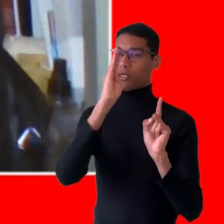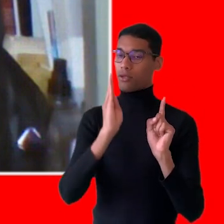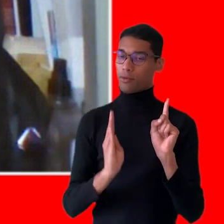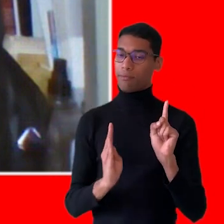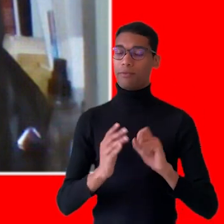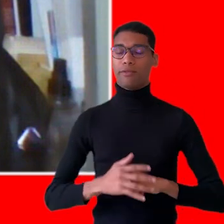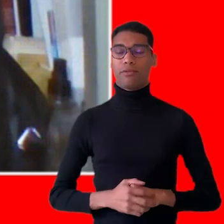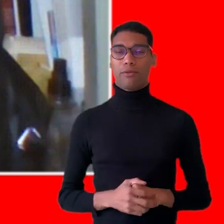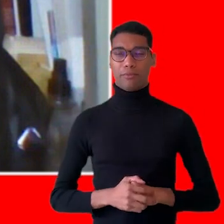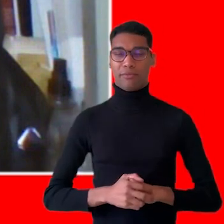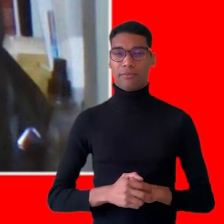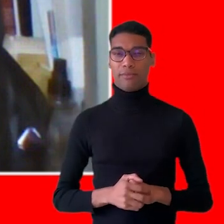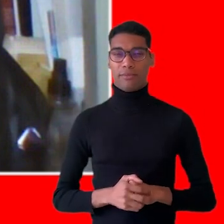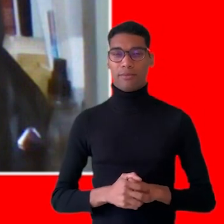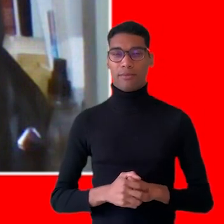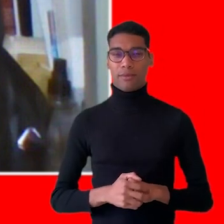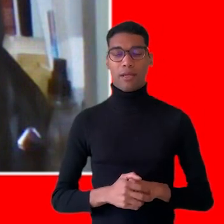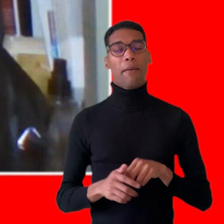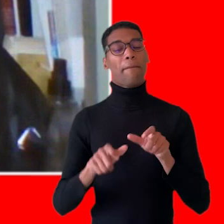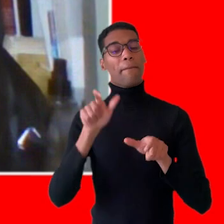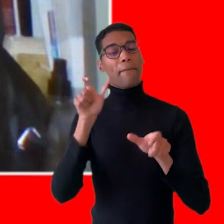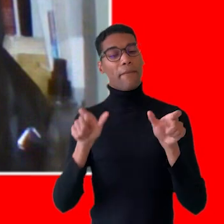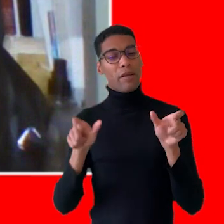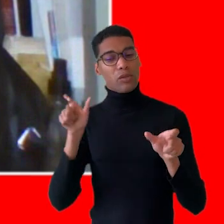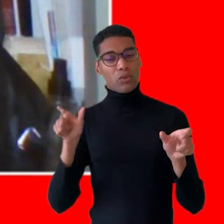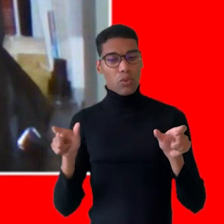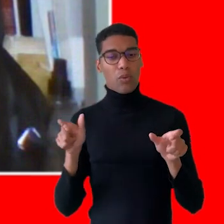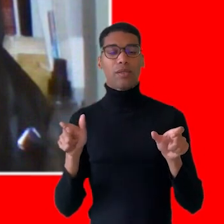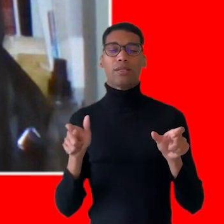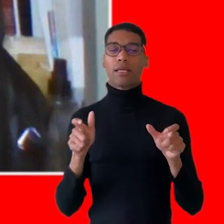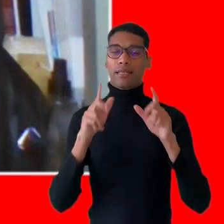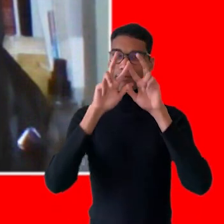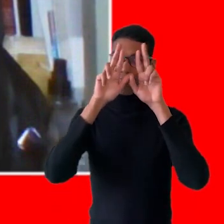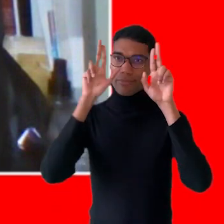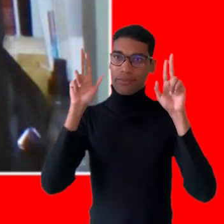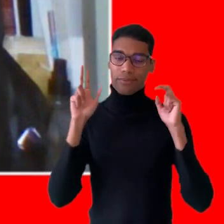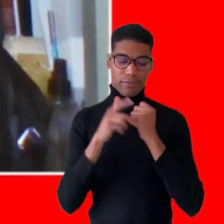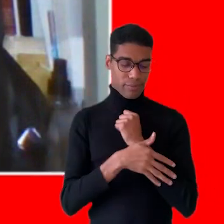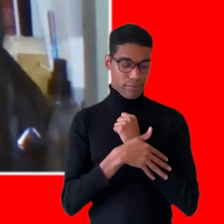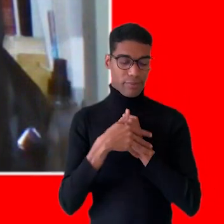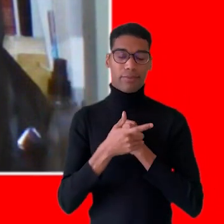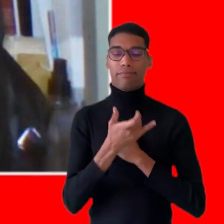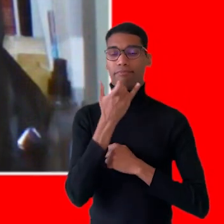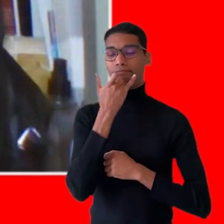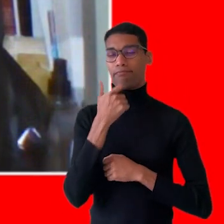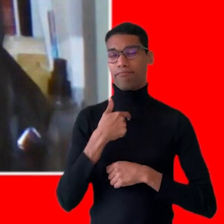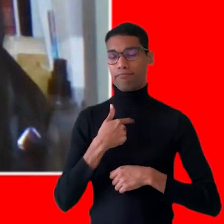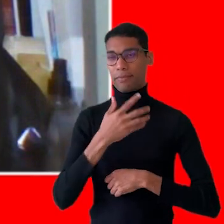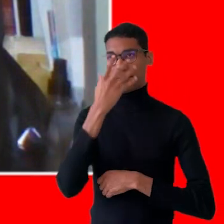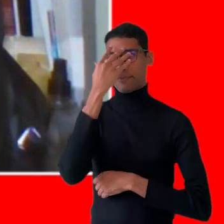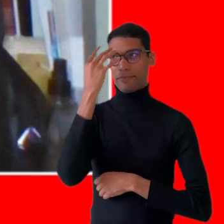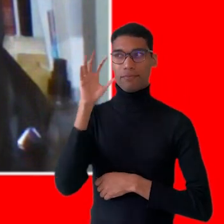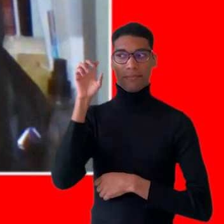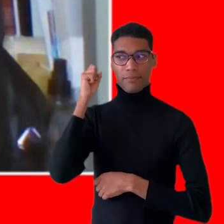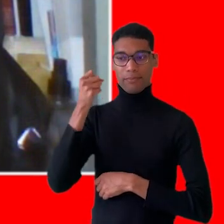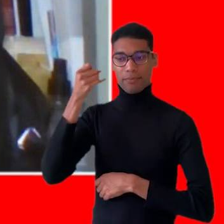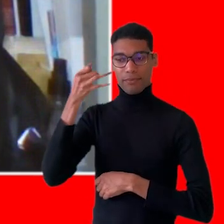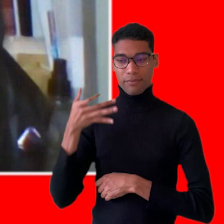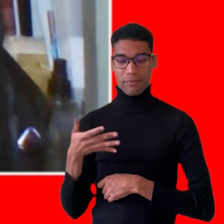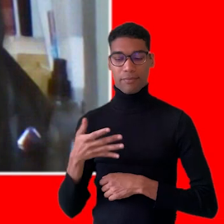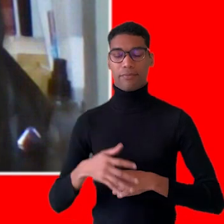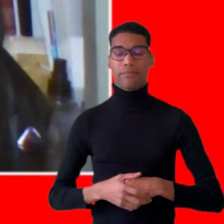brasileira, pessoas com meu tom de pele, eu esqueci de fazer minha descrição,